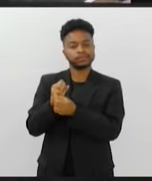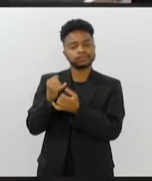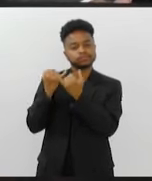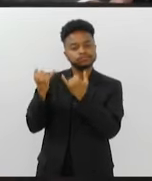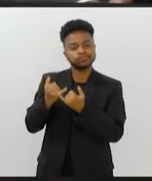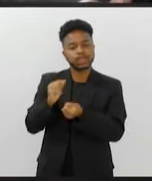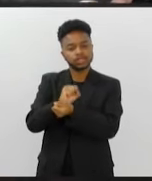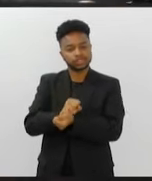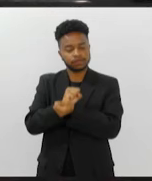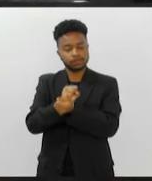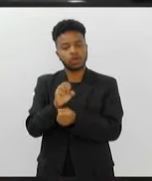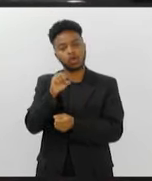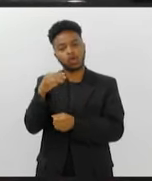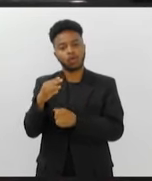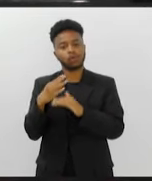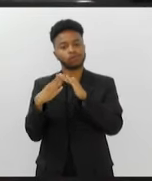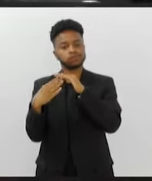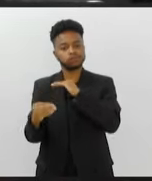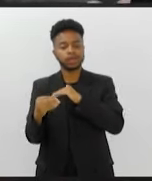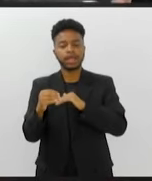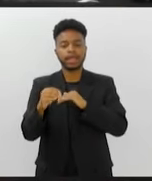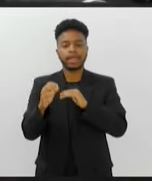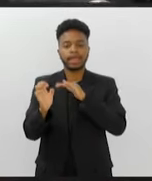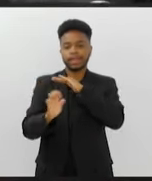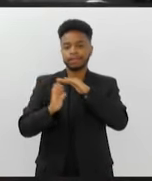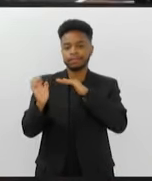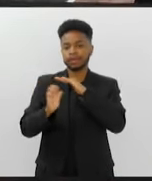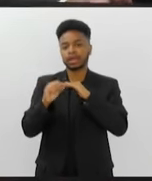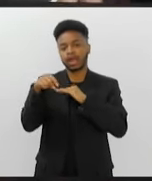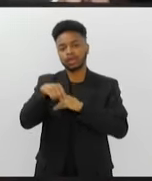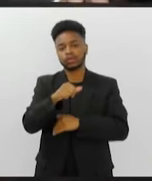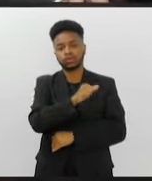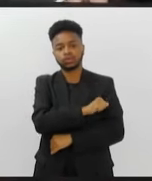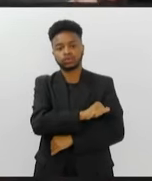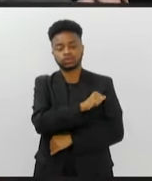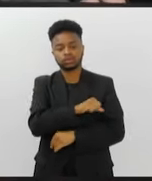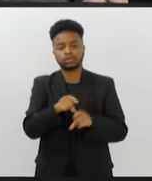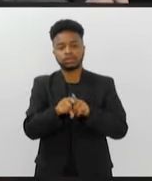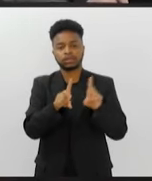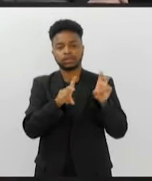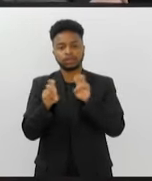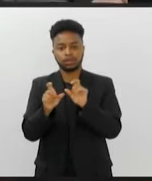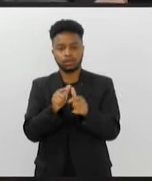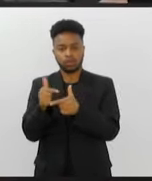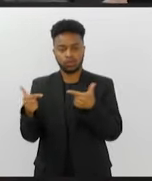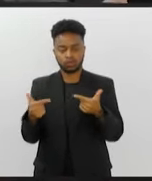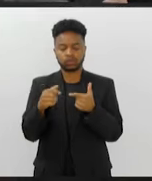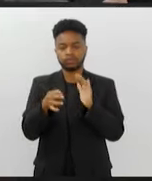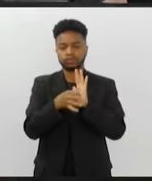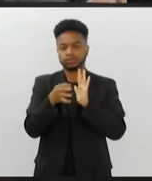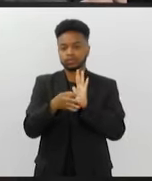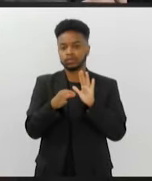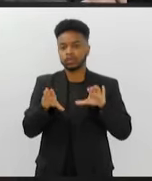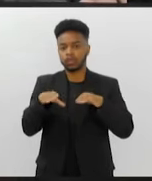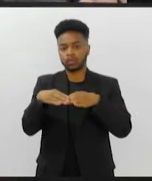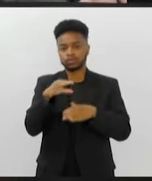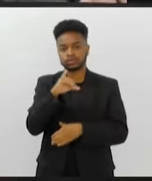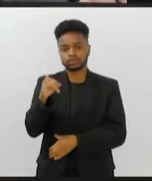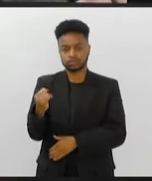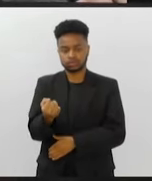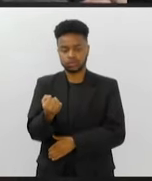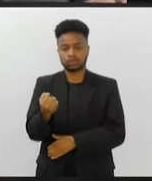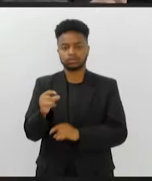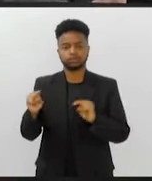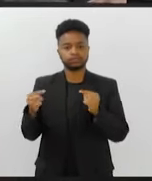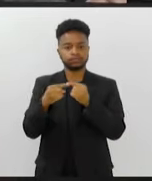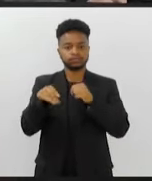nas empresas prestadoras de serviço no Estado do Rio de Janeiro e dá outras providências. Pareceres das comissões Constituição e Justiça